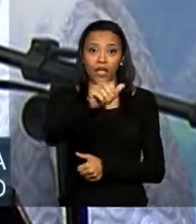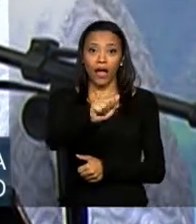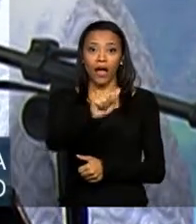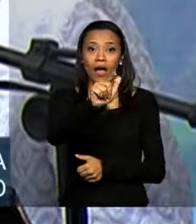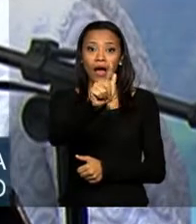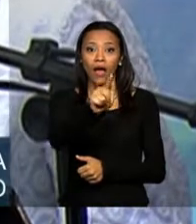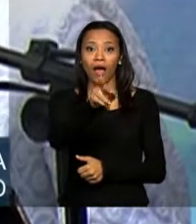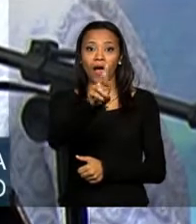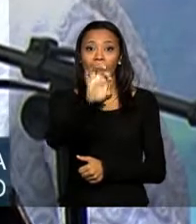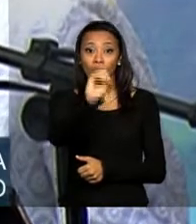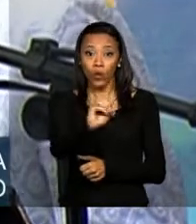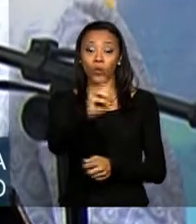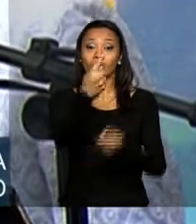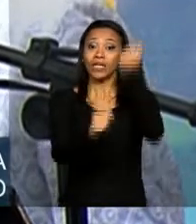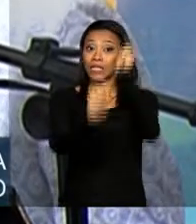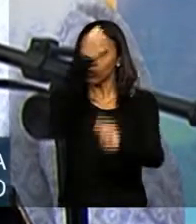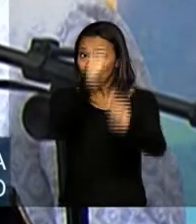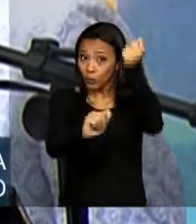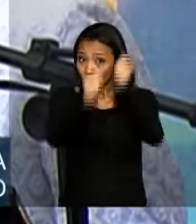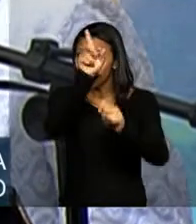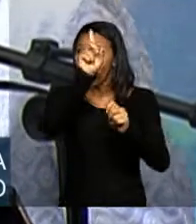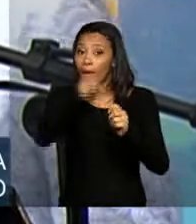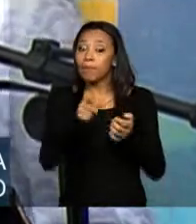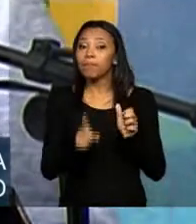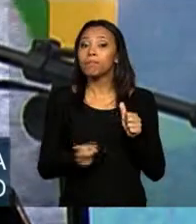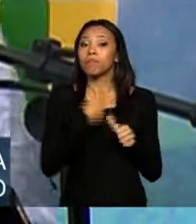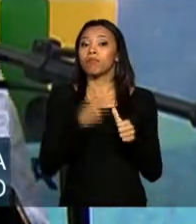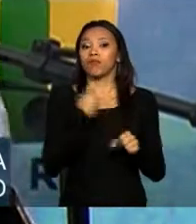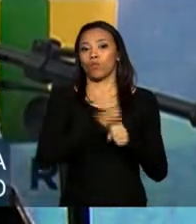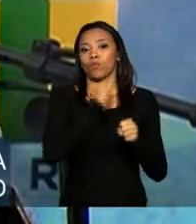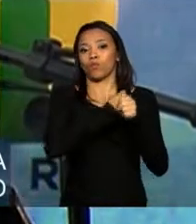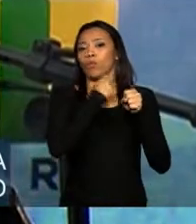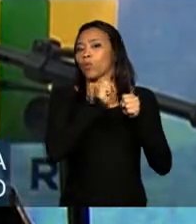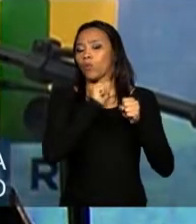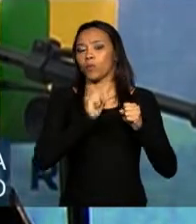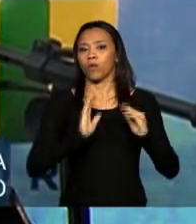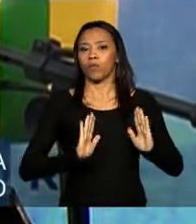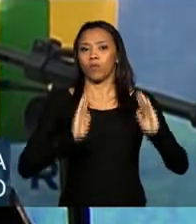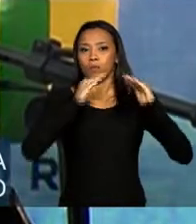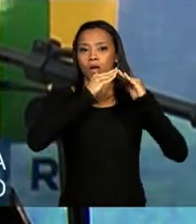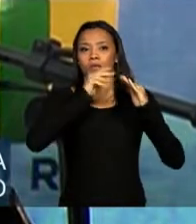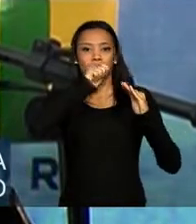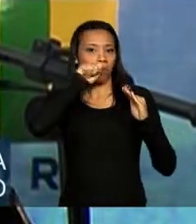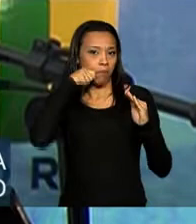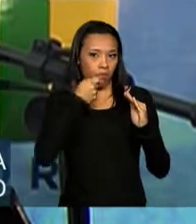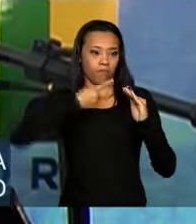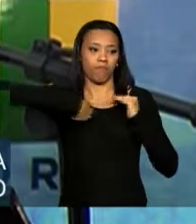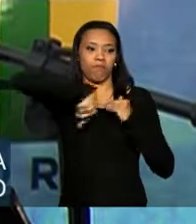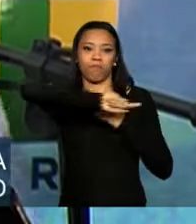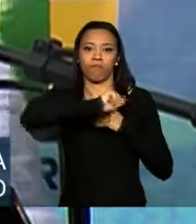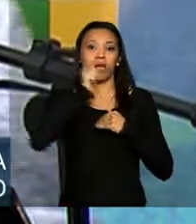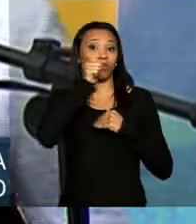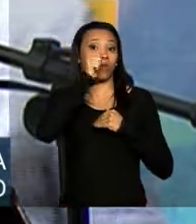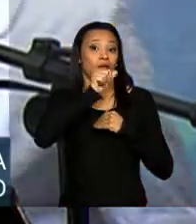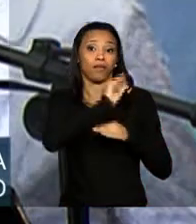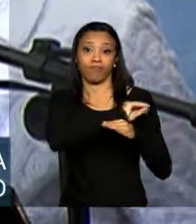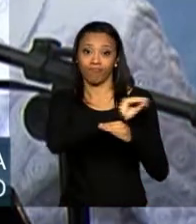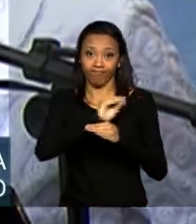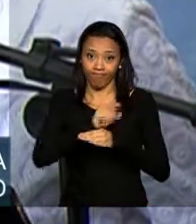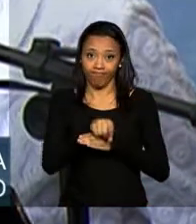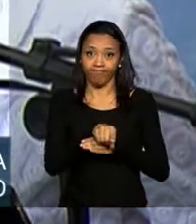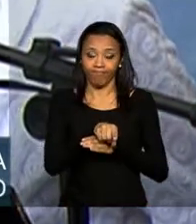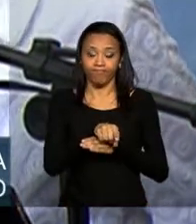assentamento é a padaria das mulheres a padaria das mulheres Oi